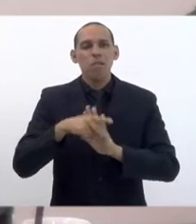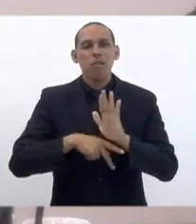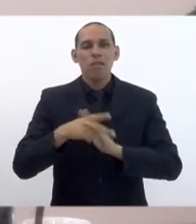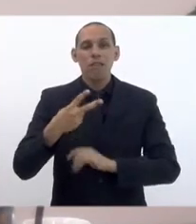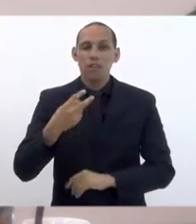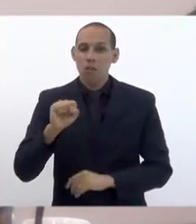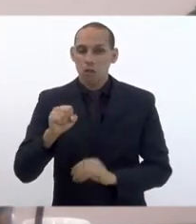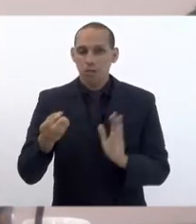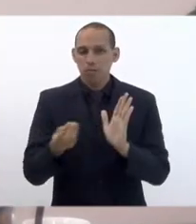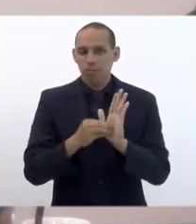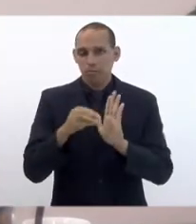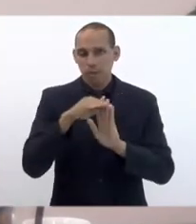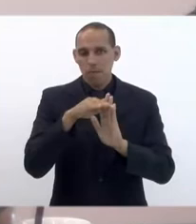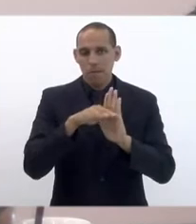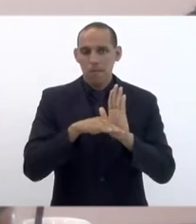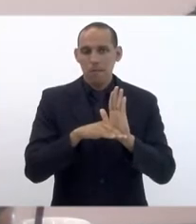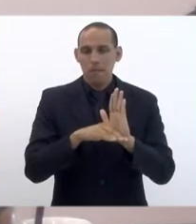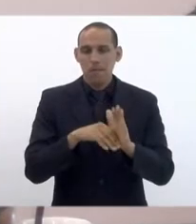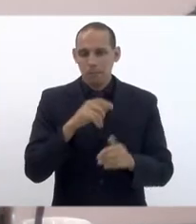pauta.